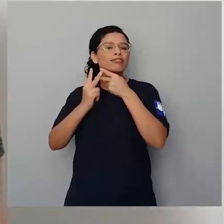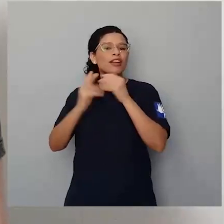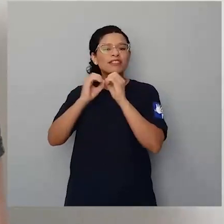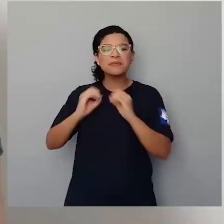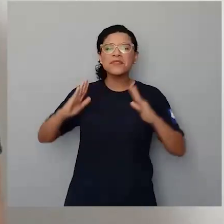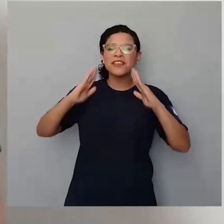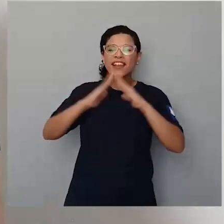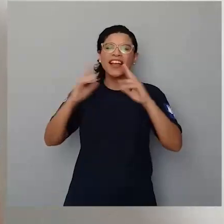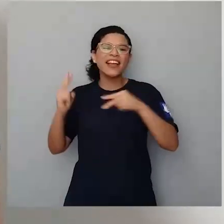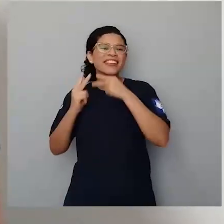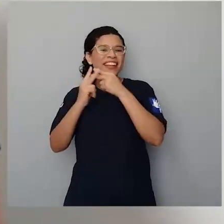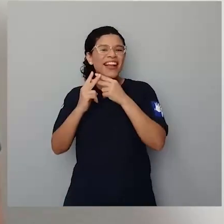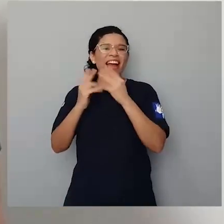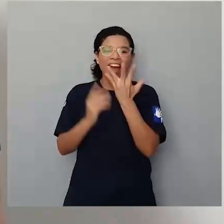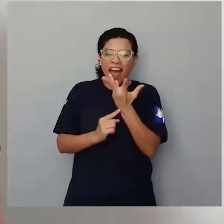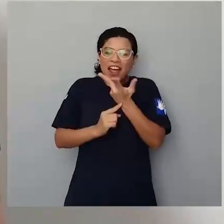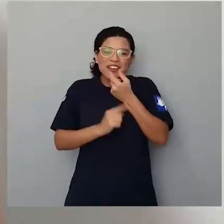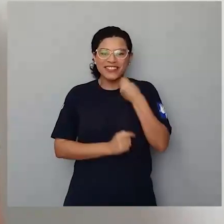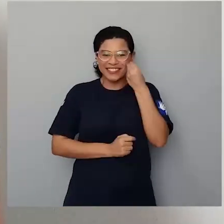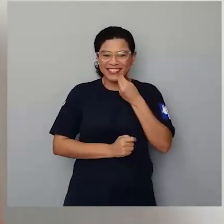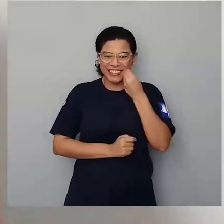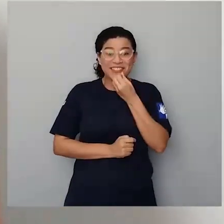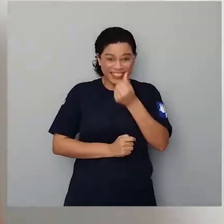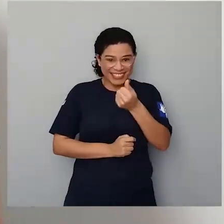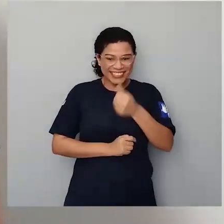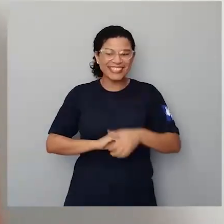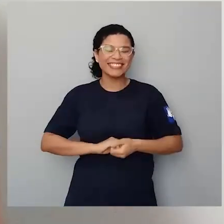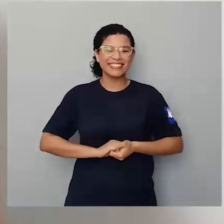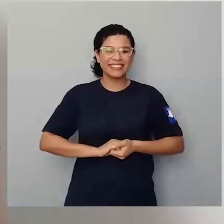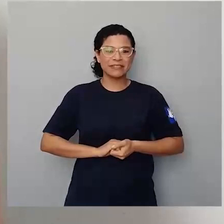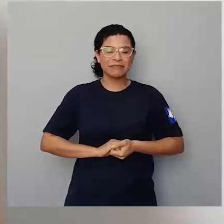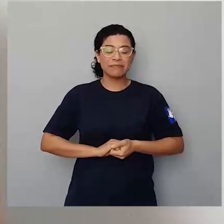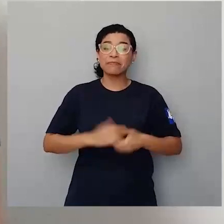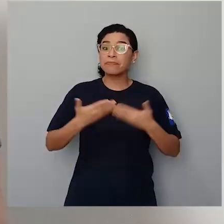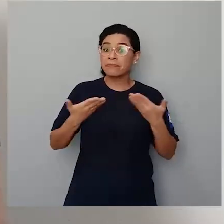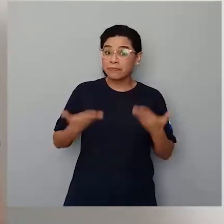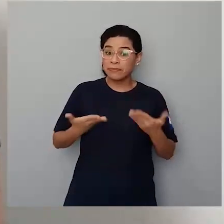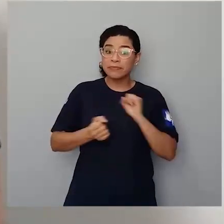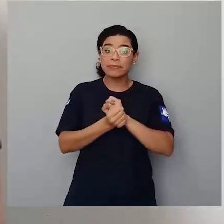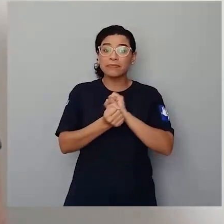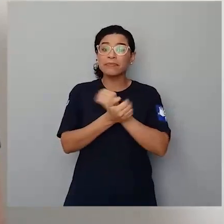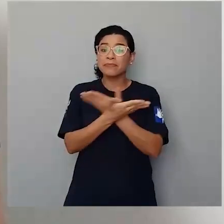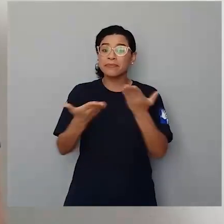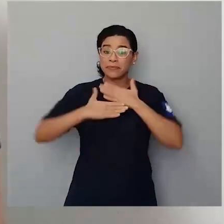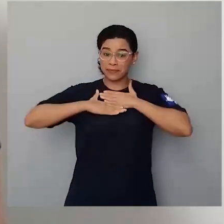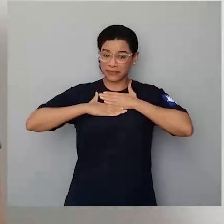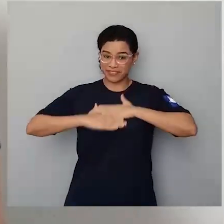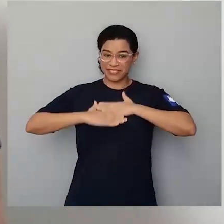a hashtag Saberes em Casa, hashtag Arte como Experiência. Tudo bem? Bom, espero que vocês